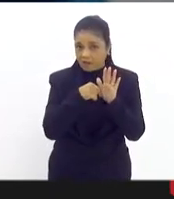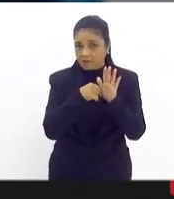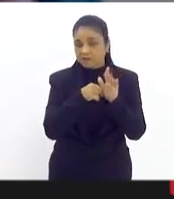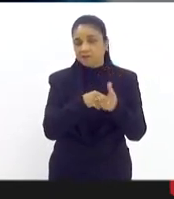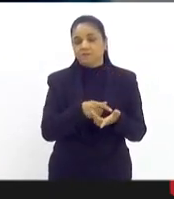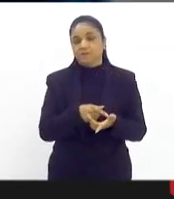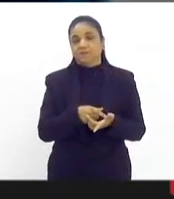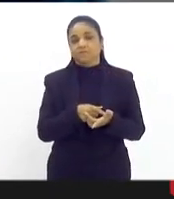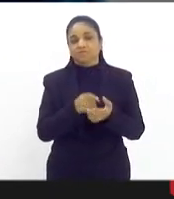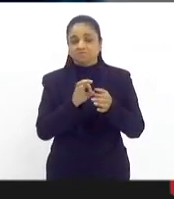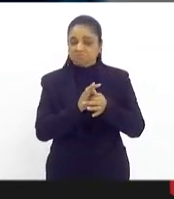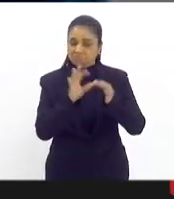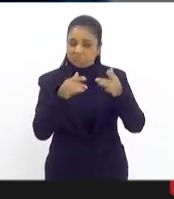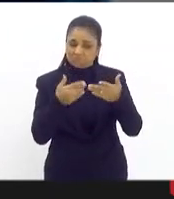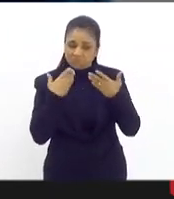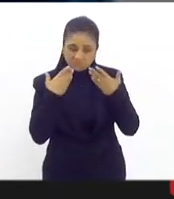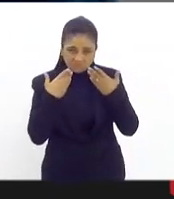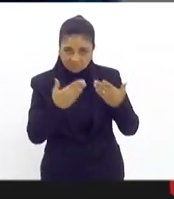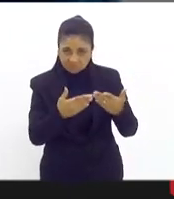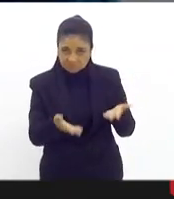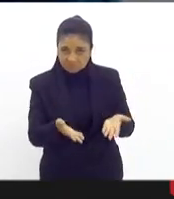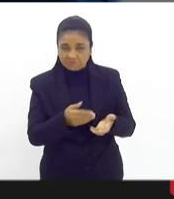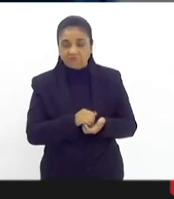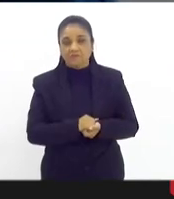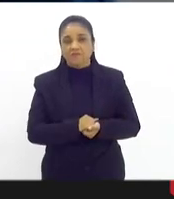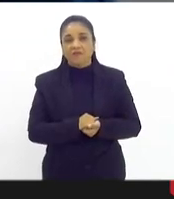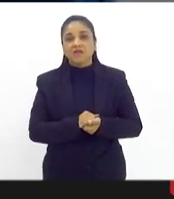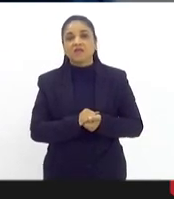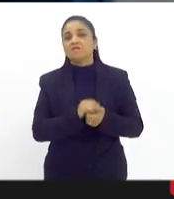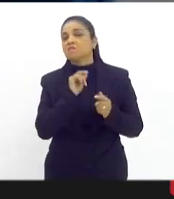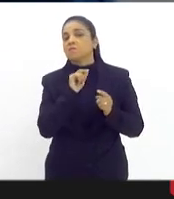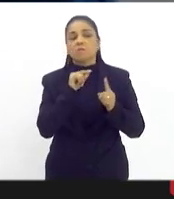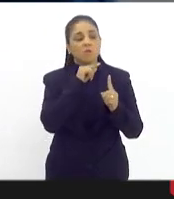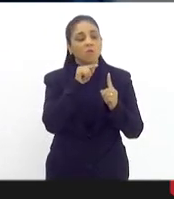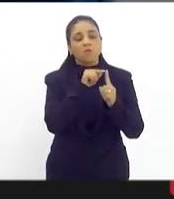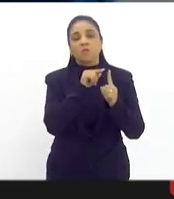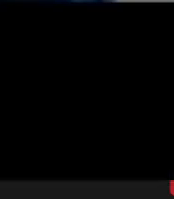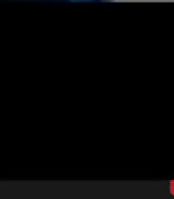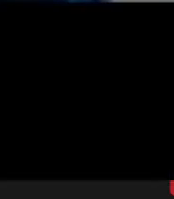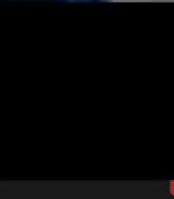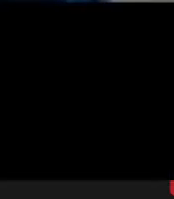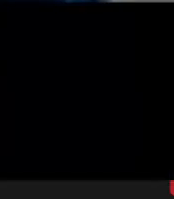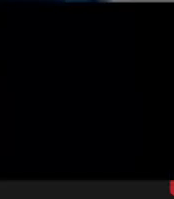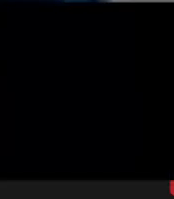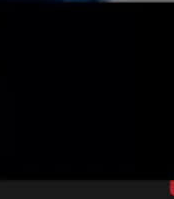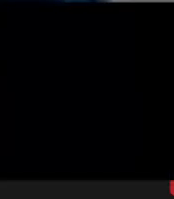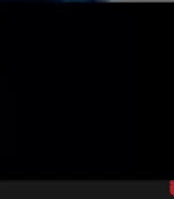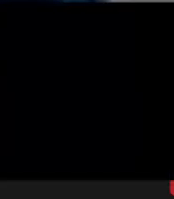aí, está disponível para todos, ele define 6 tipos de